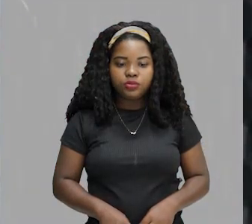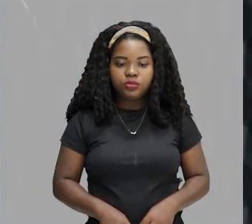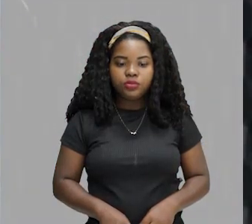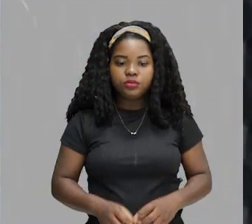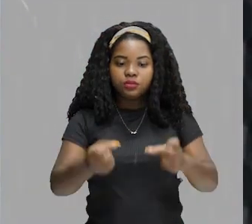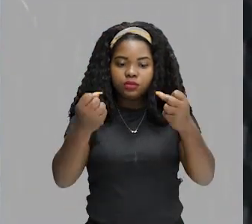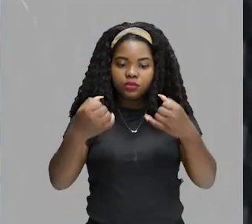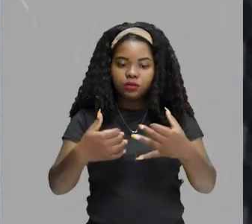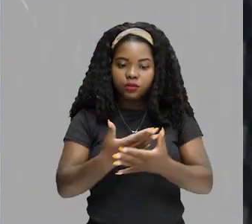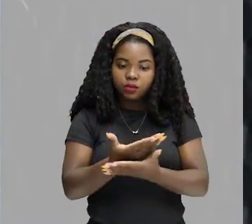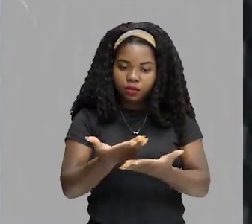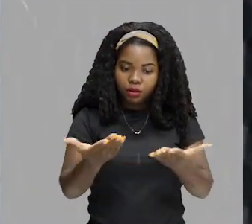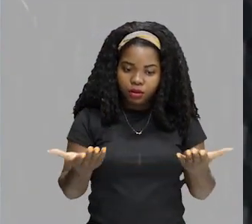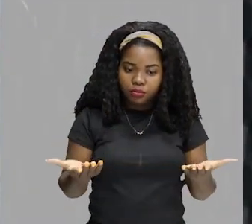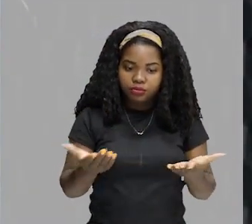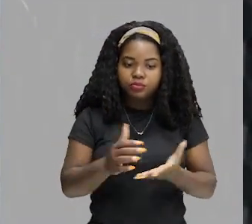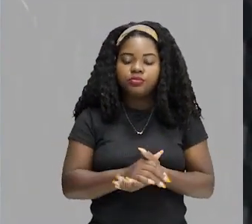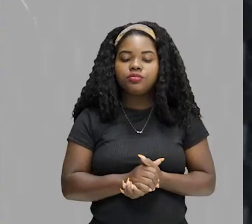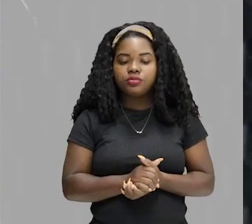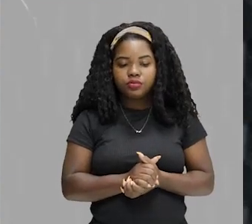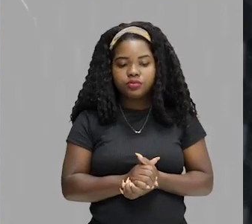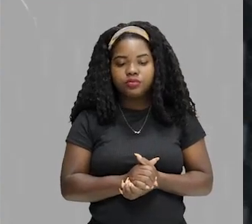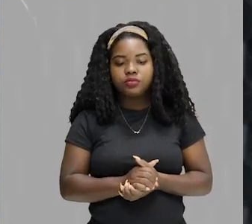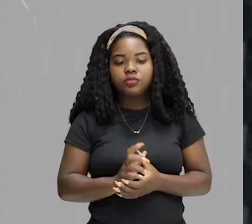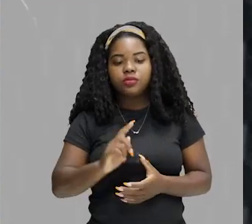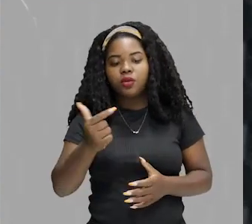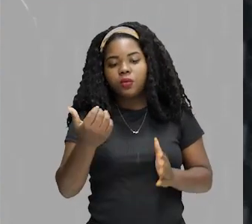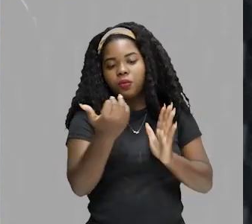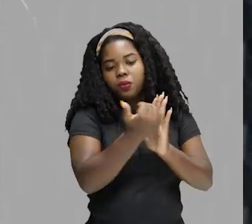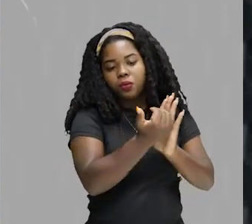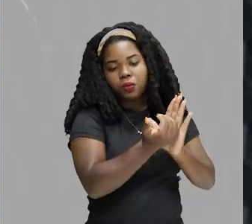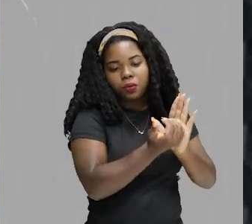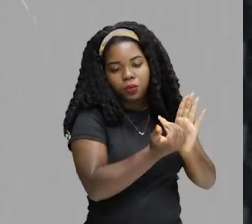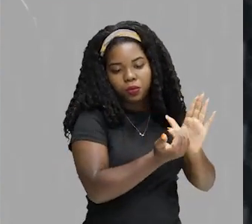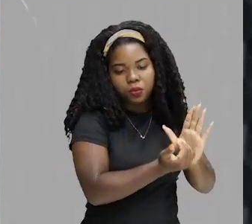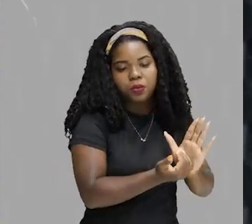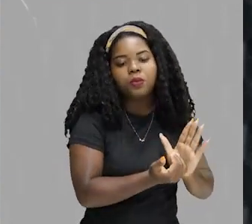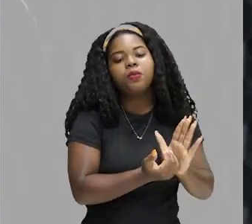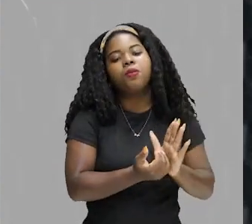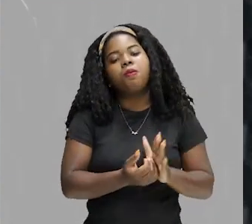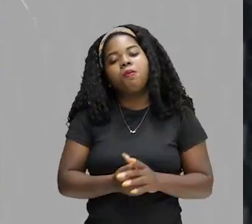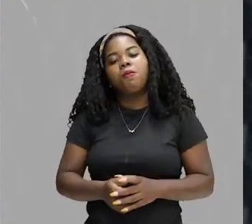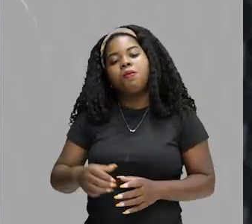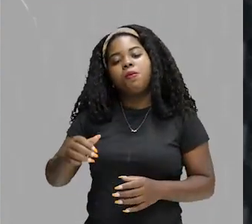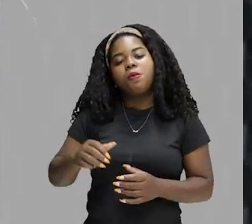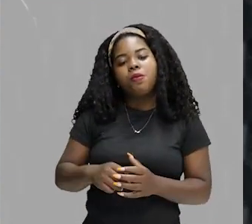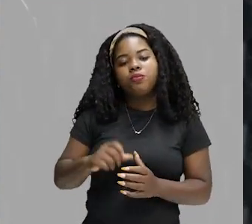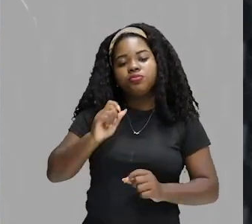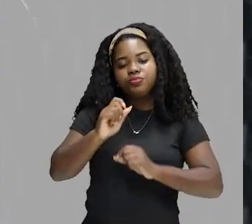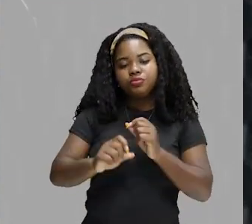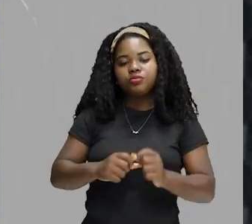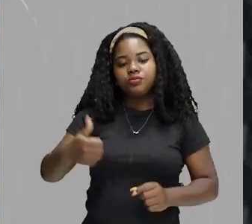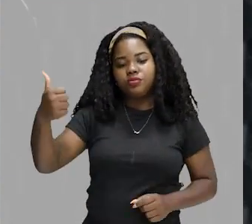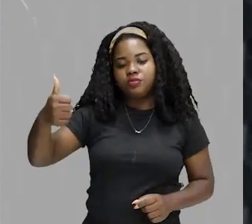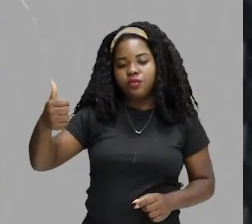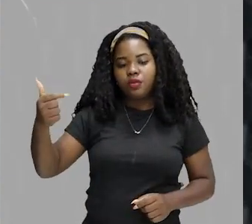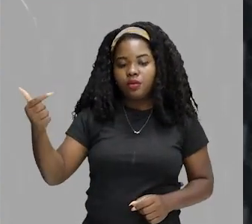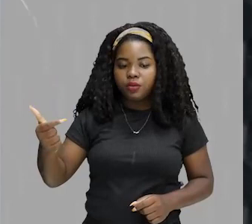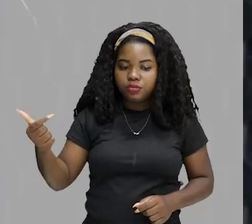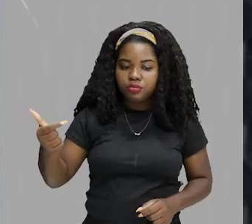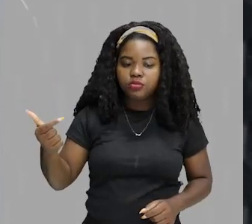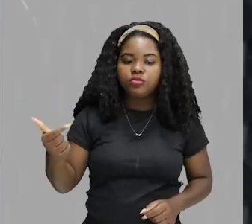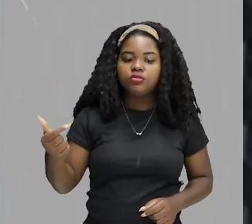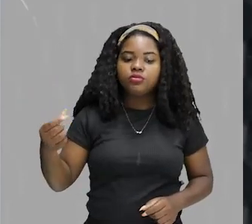eu falei para vocês ainda há pouco. Essas aqui são as outras classificações: esportes de marca, esporte de